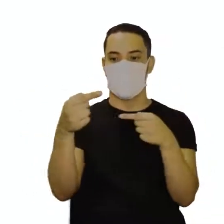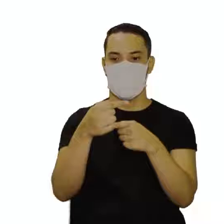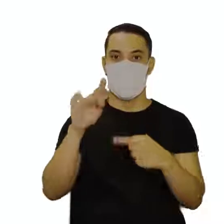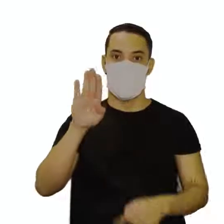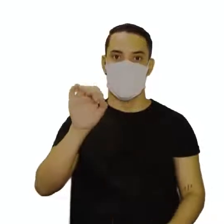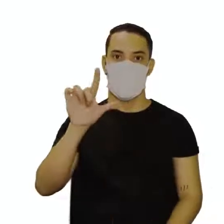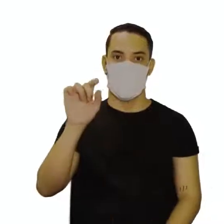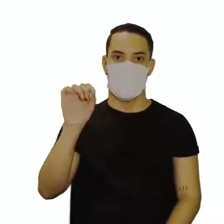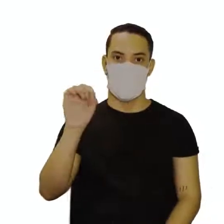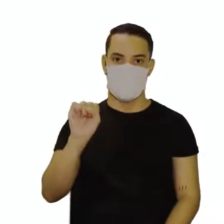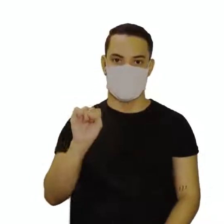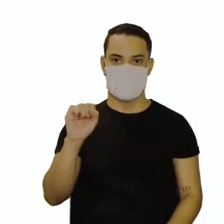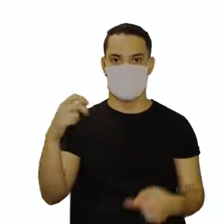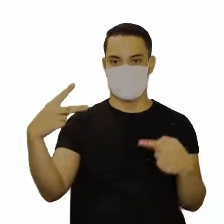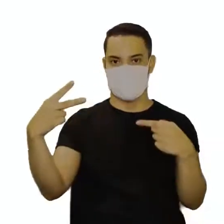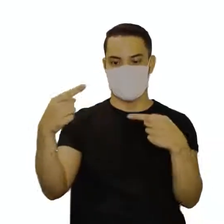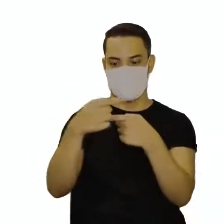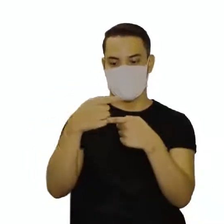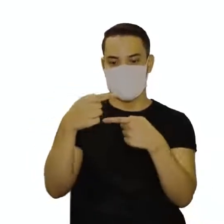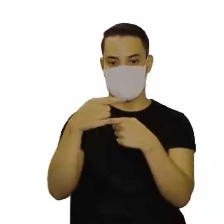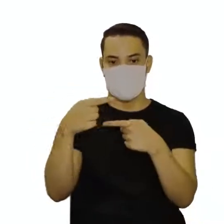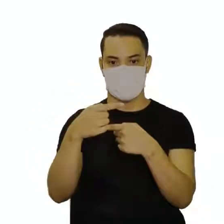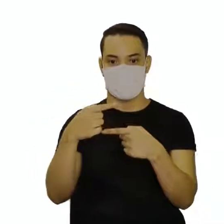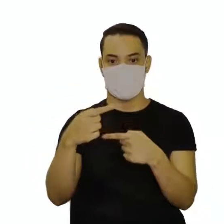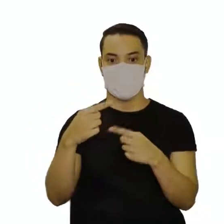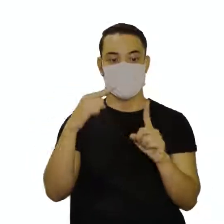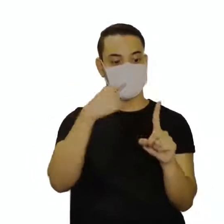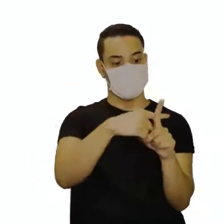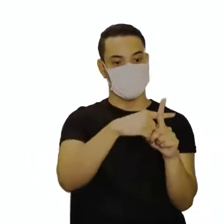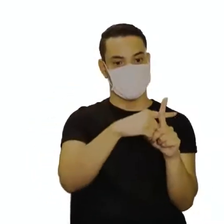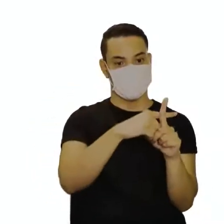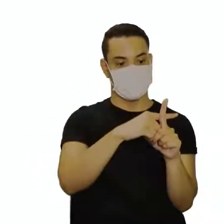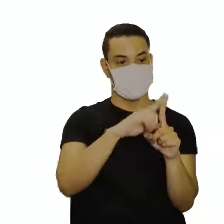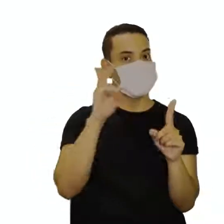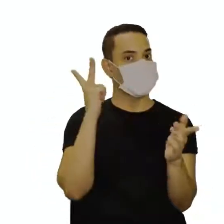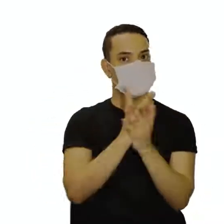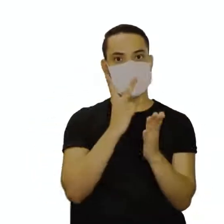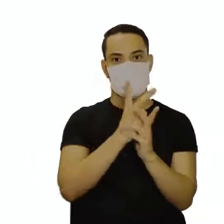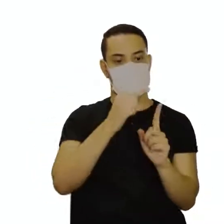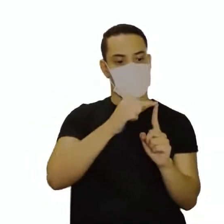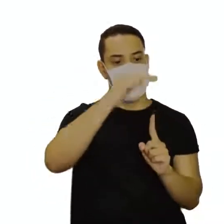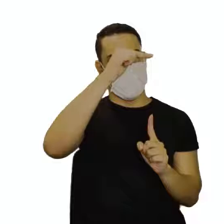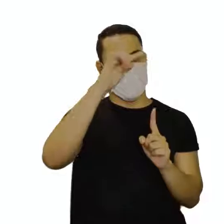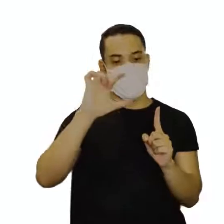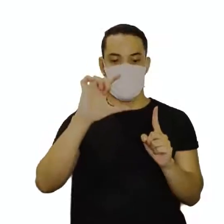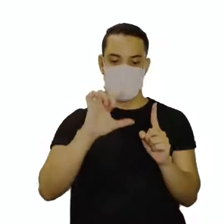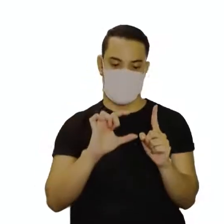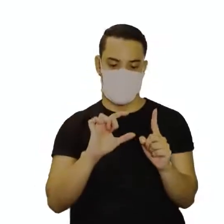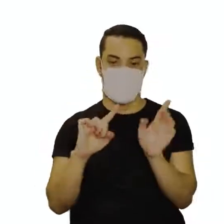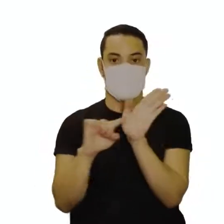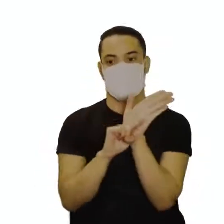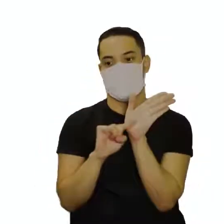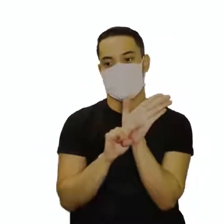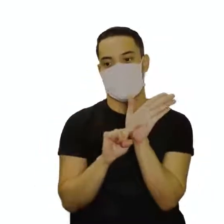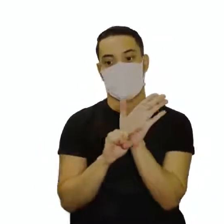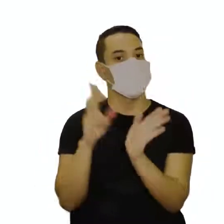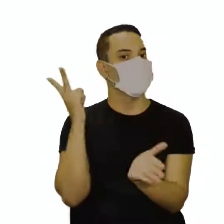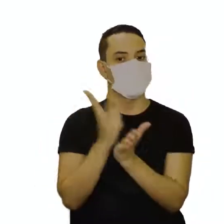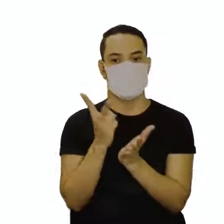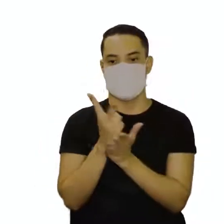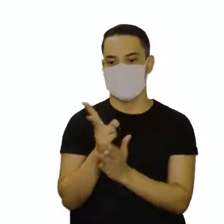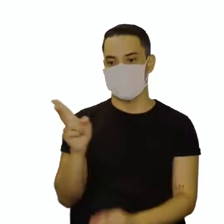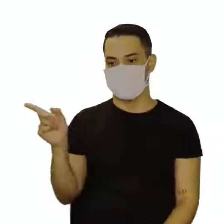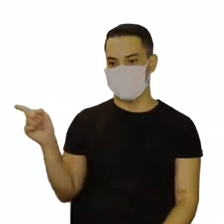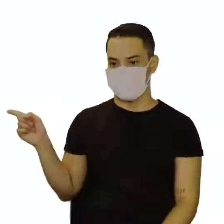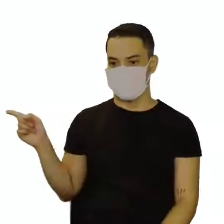uma bateria ou de uma pilha. Polo positivo, lado maior. Polo negativo, lado